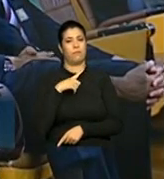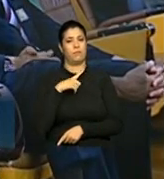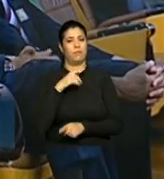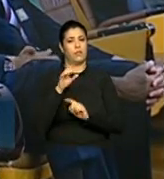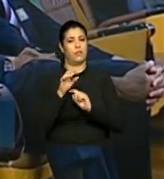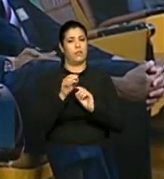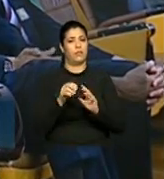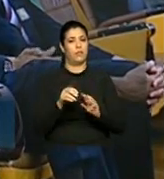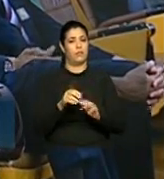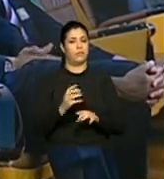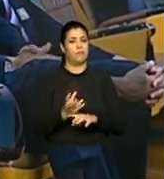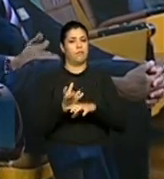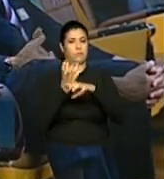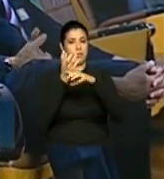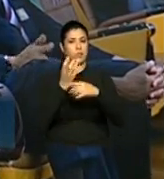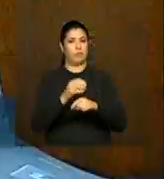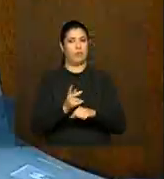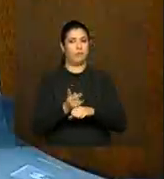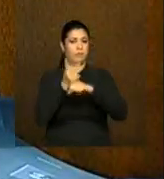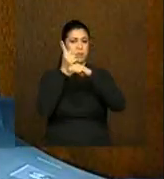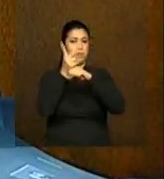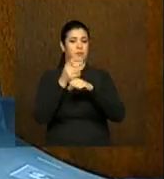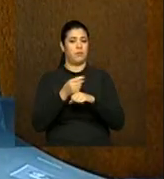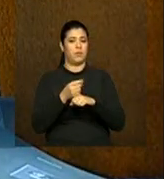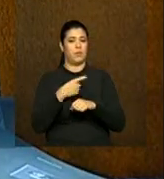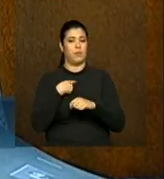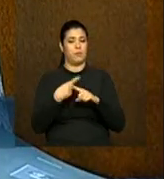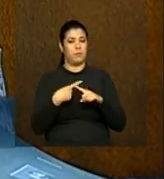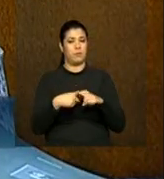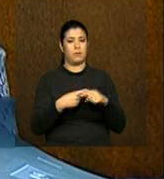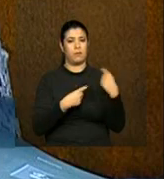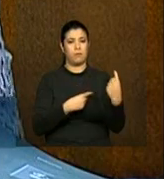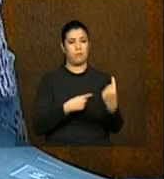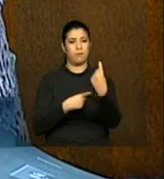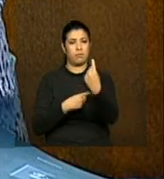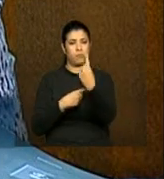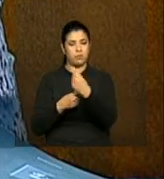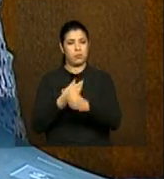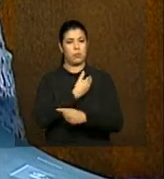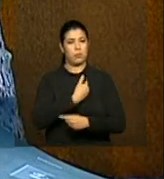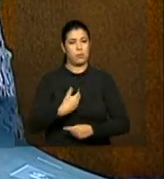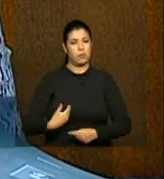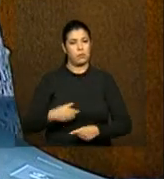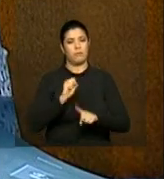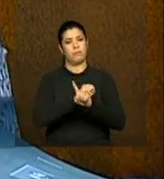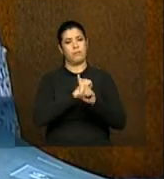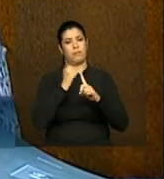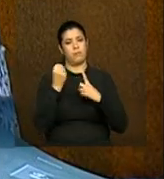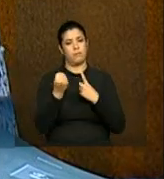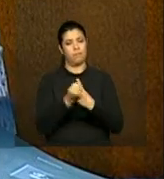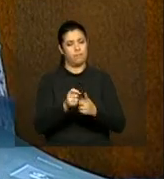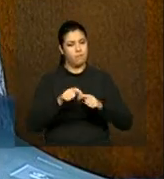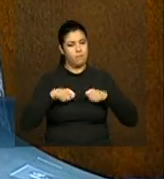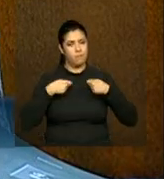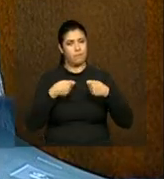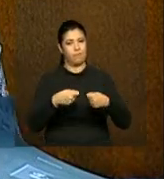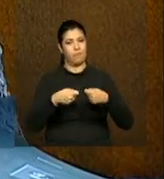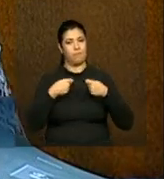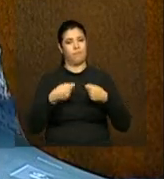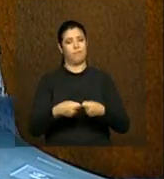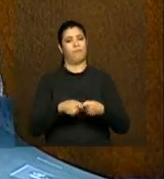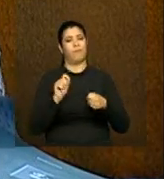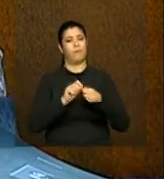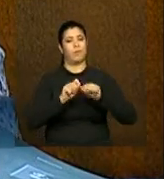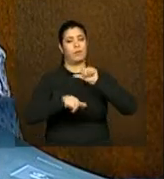prêmio, eh tanto porque tanto governo quanto sociedade se empenharam e muito para fazer